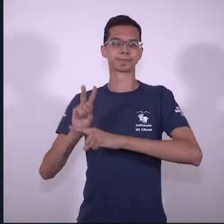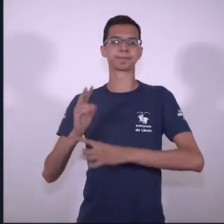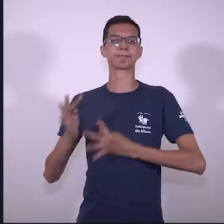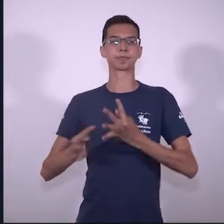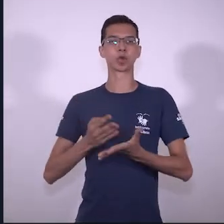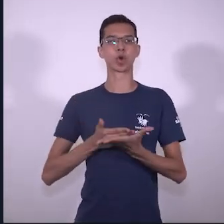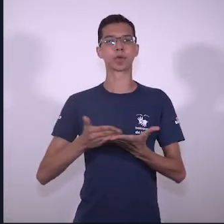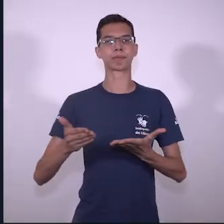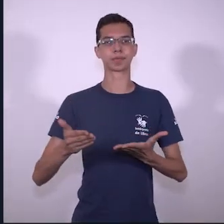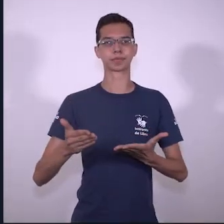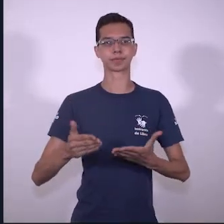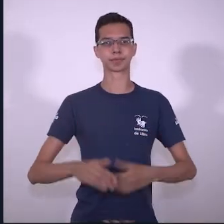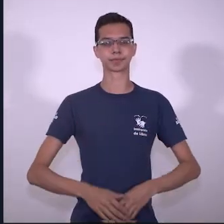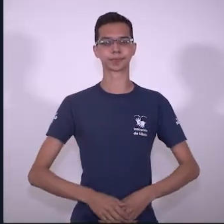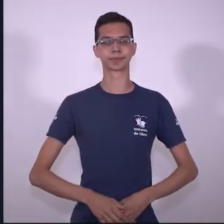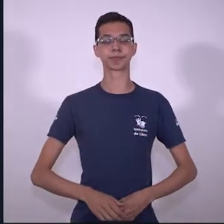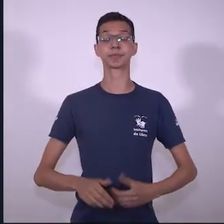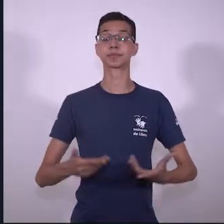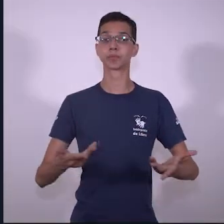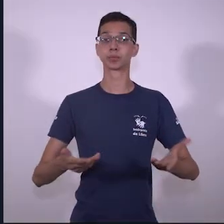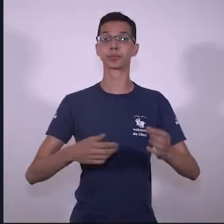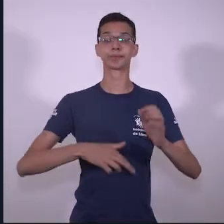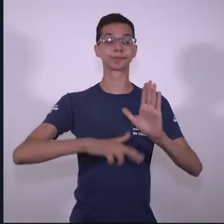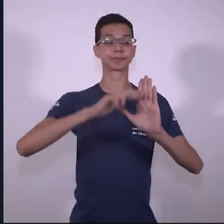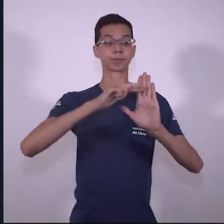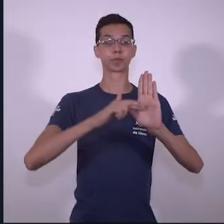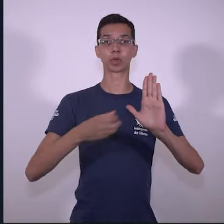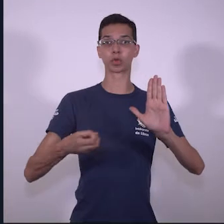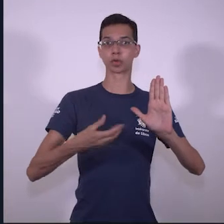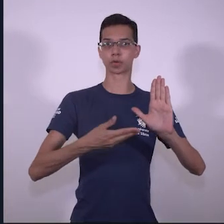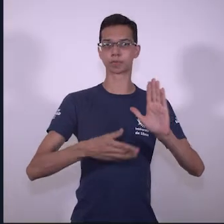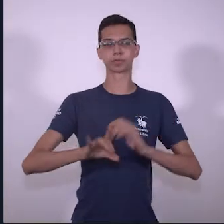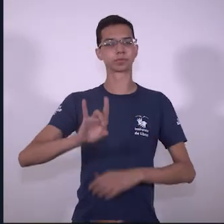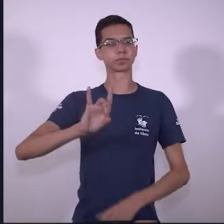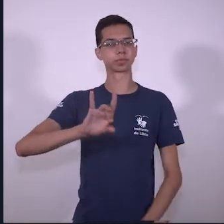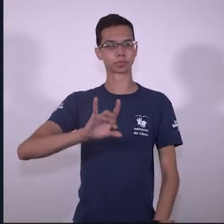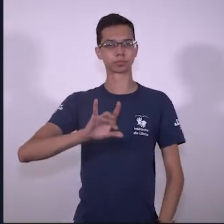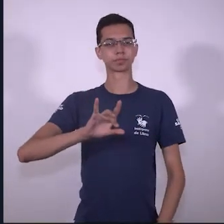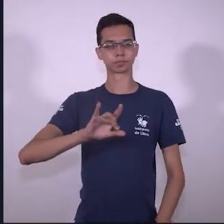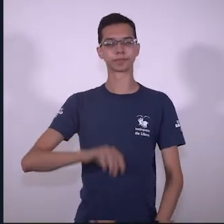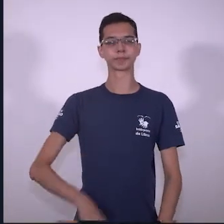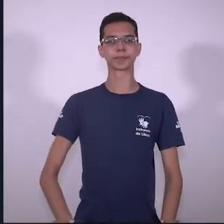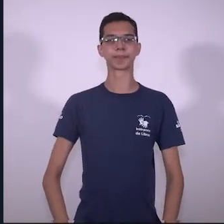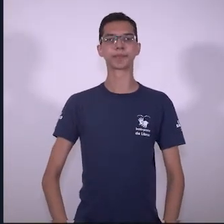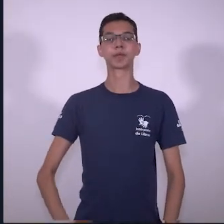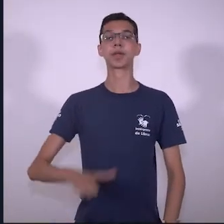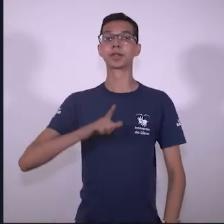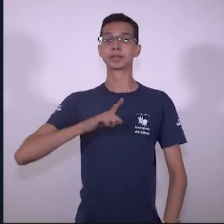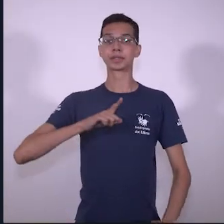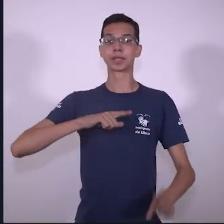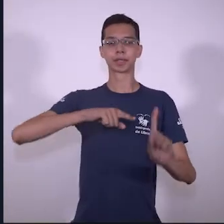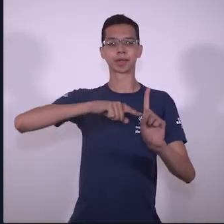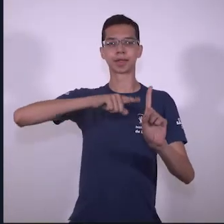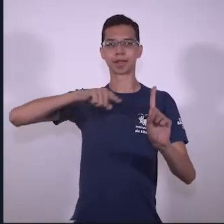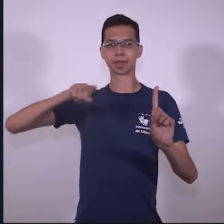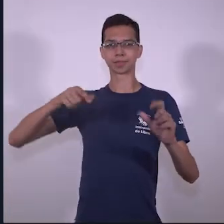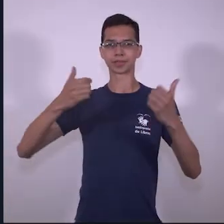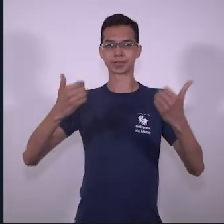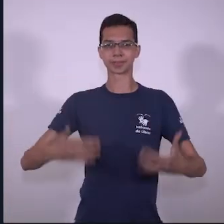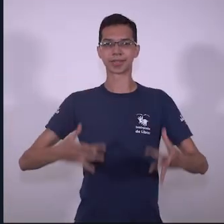Então, basicamente, o protocolo é esse. Nós temos aí ele no gráfico